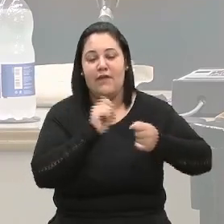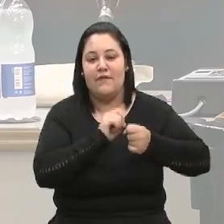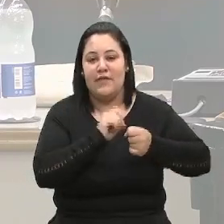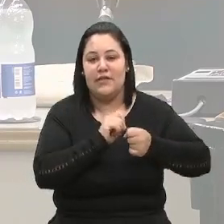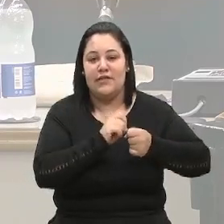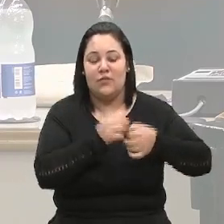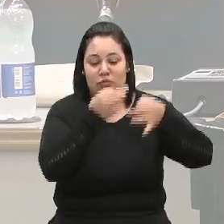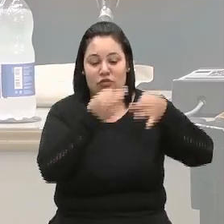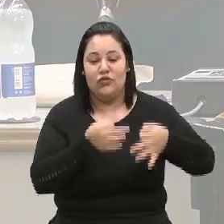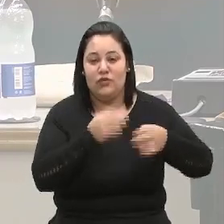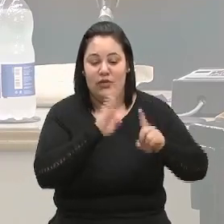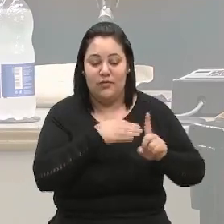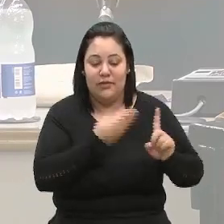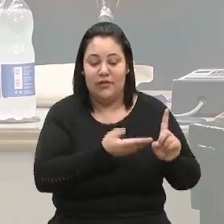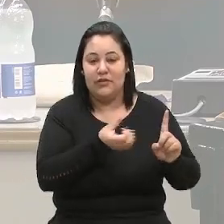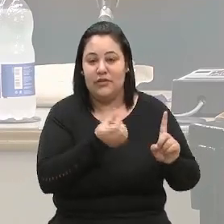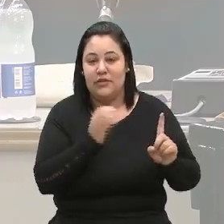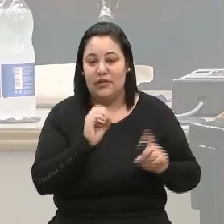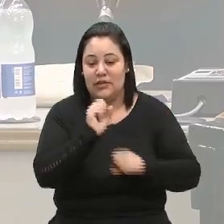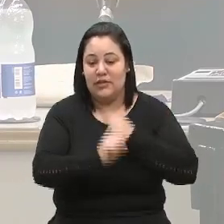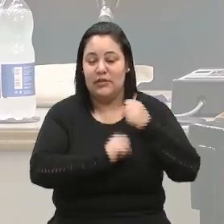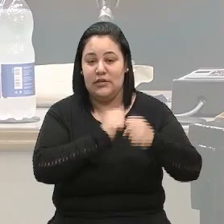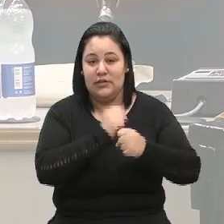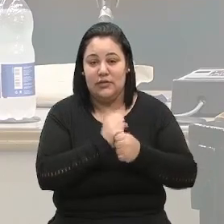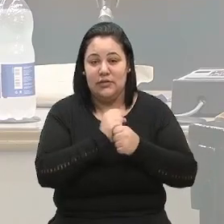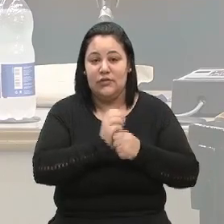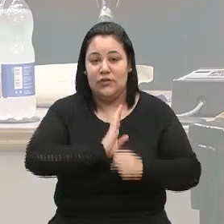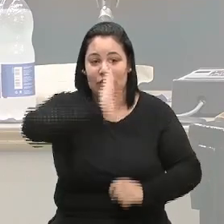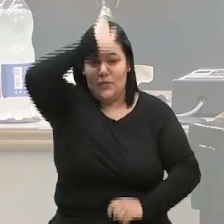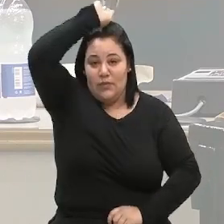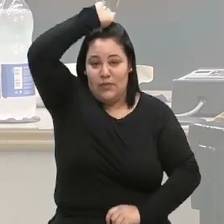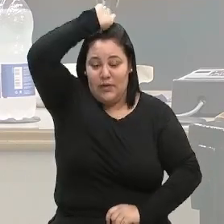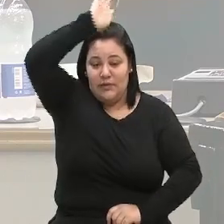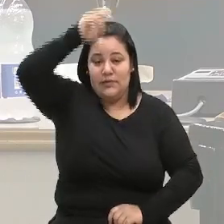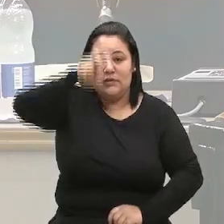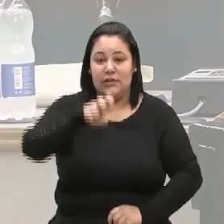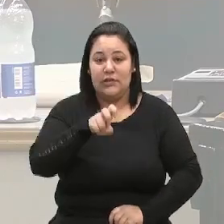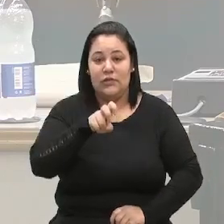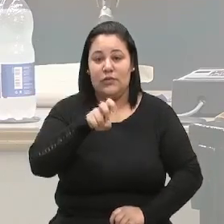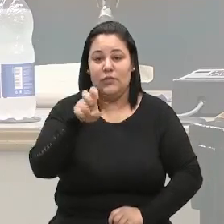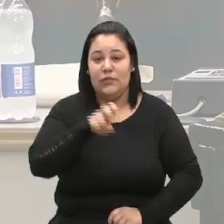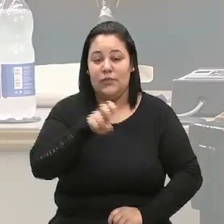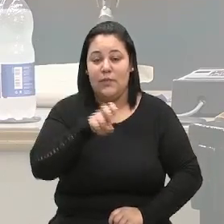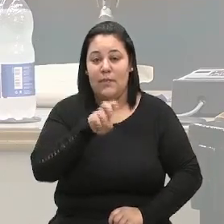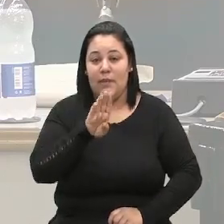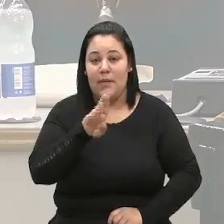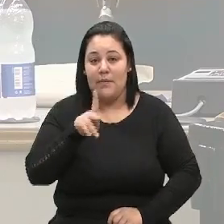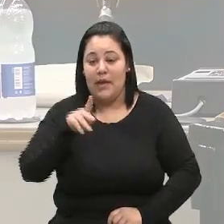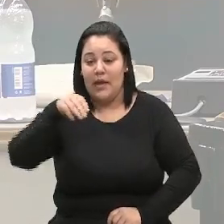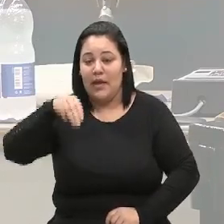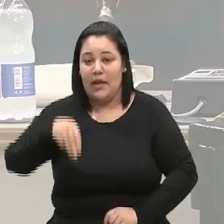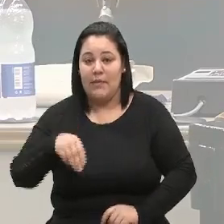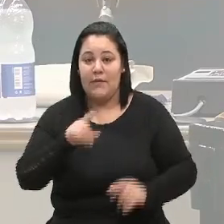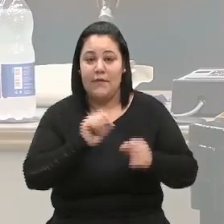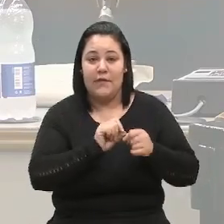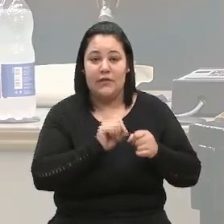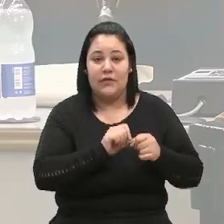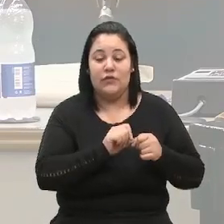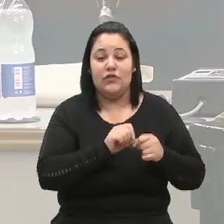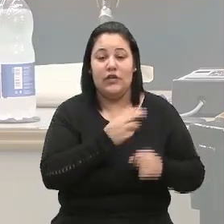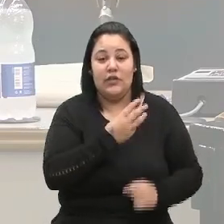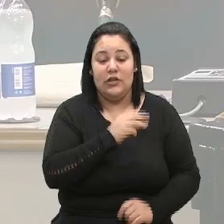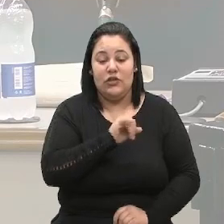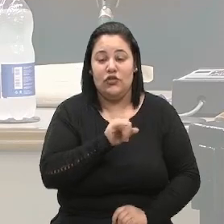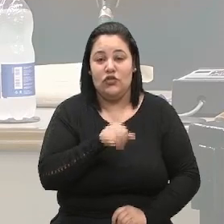aos 60 anos do Corpo de Bombeiro Militar de Caxias do Sul, 5º BBM, a ser realizado no dia 3 de julho de 2024, na Sala de Sessões